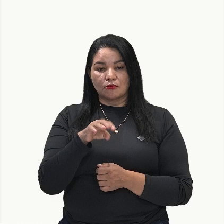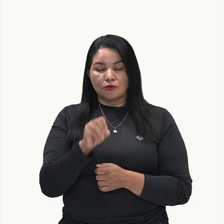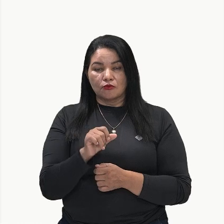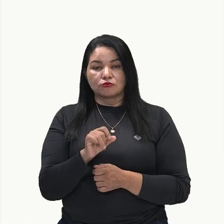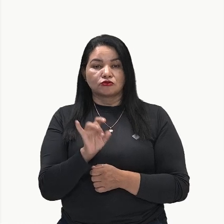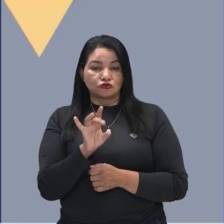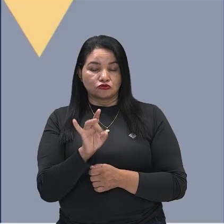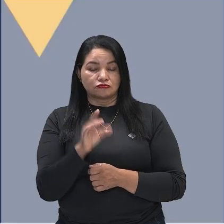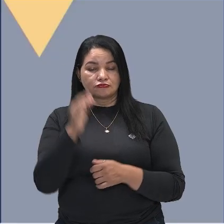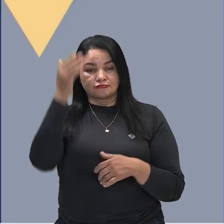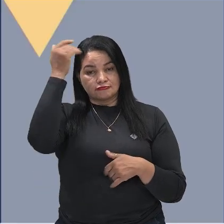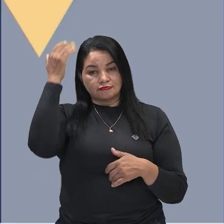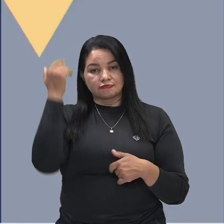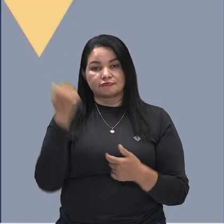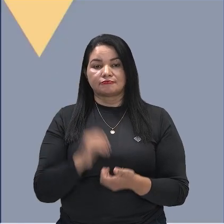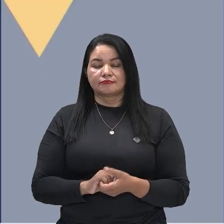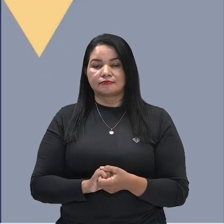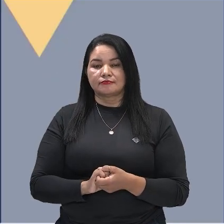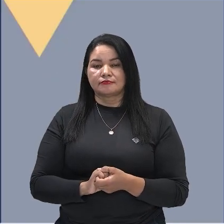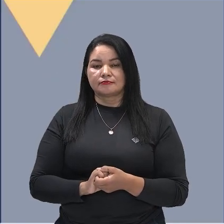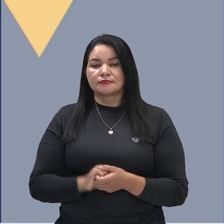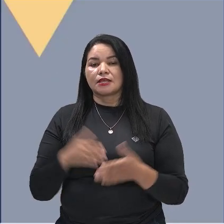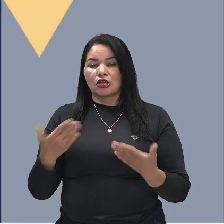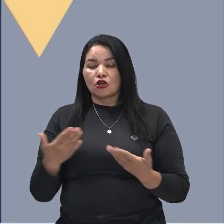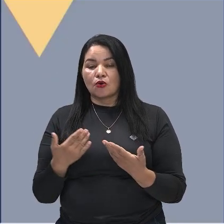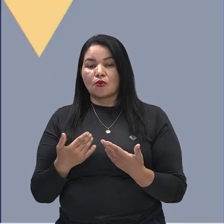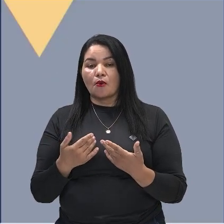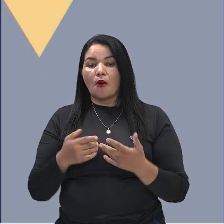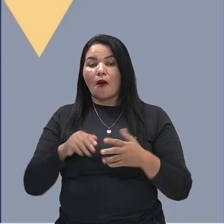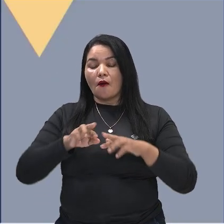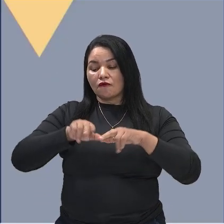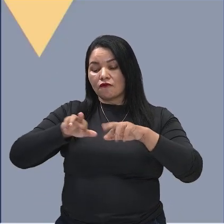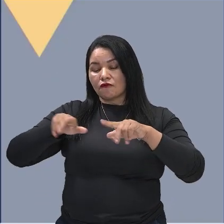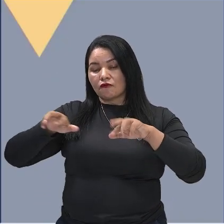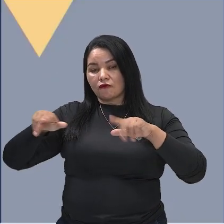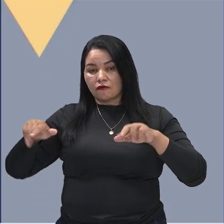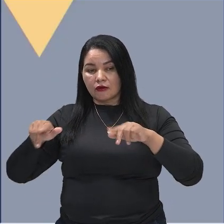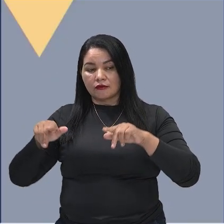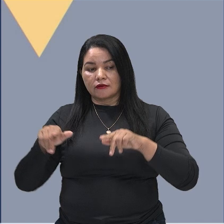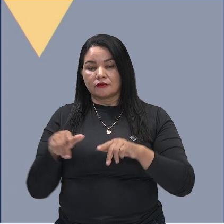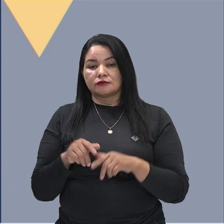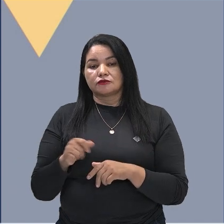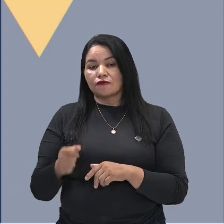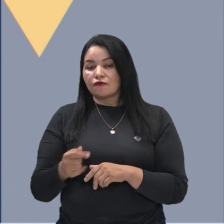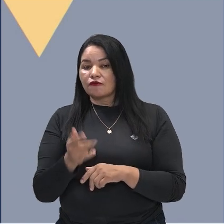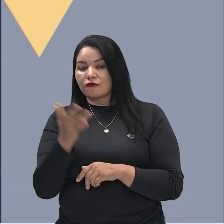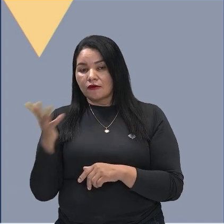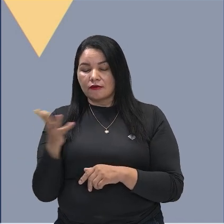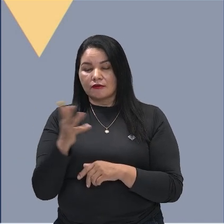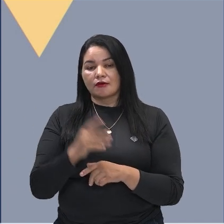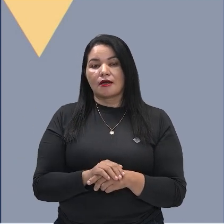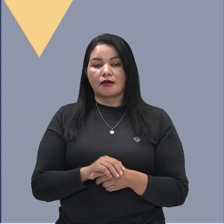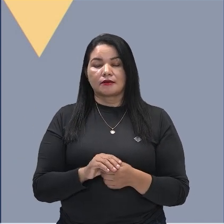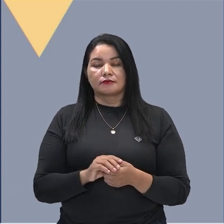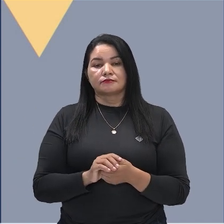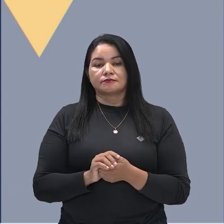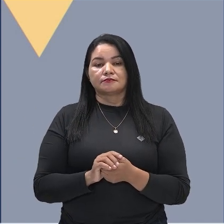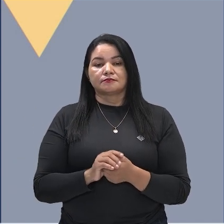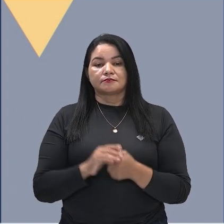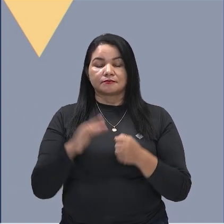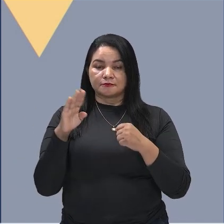macaco. Quando nós vamos ao plural, né? Os substantivos em plural, eles já vão